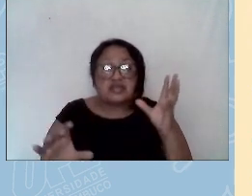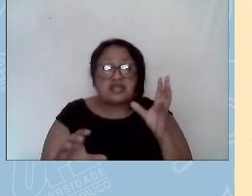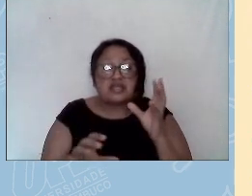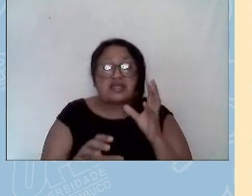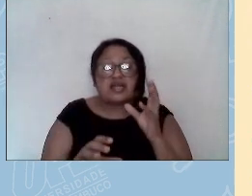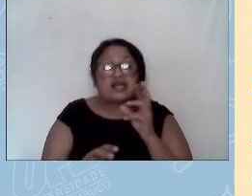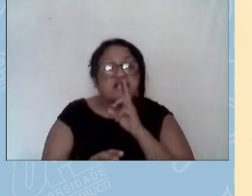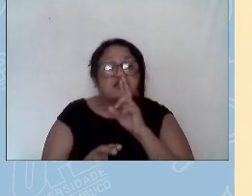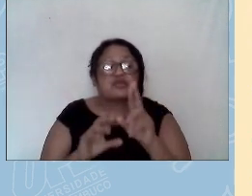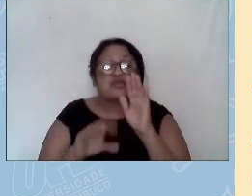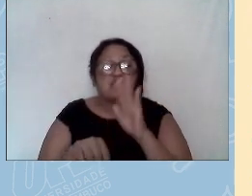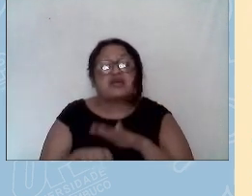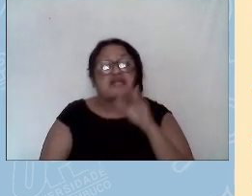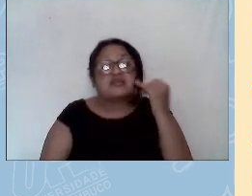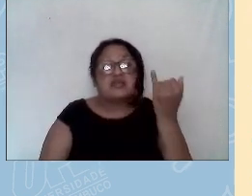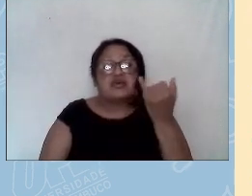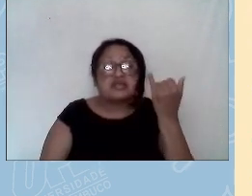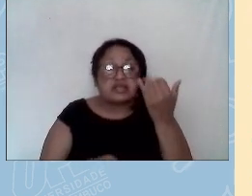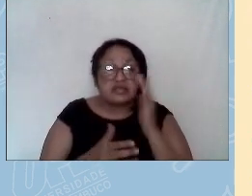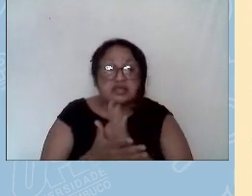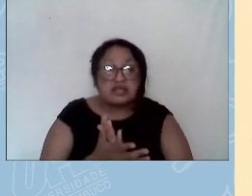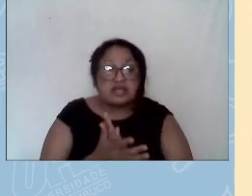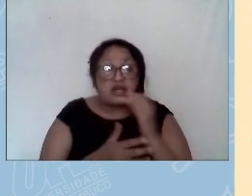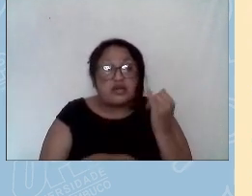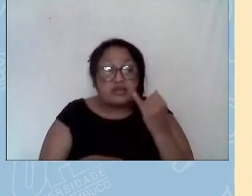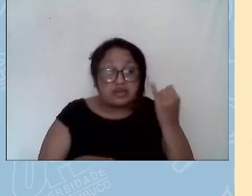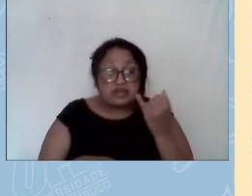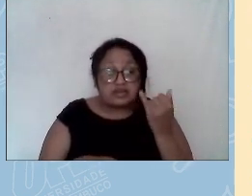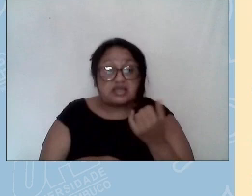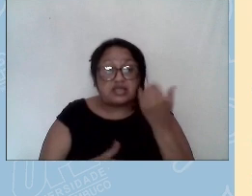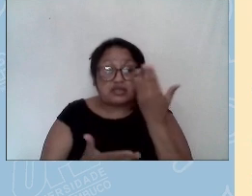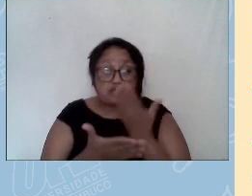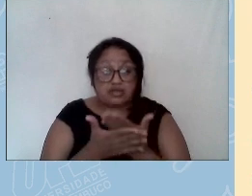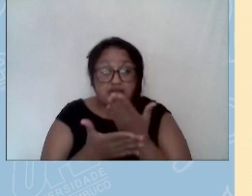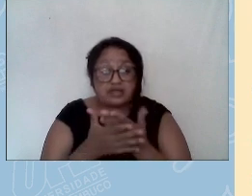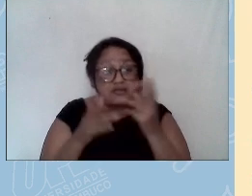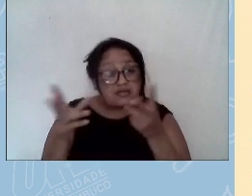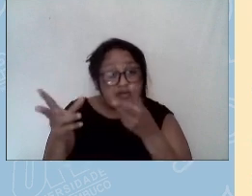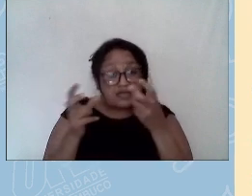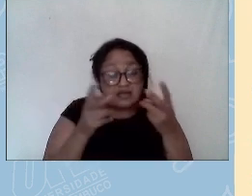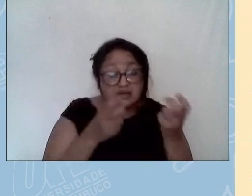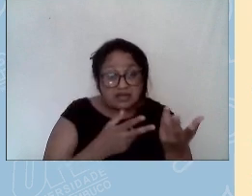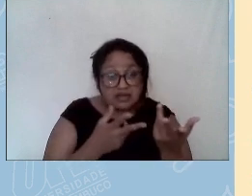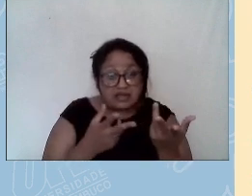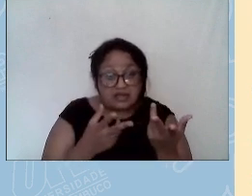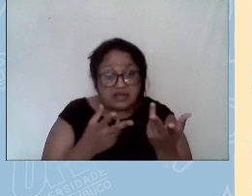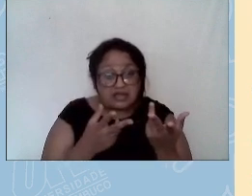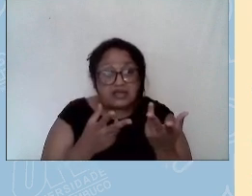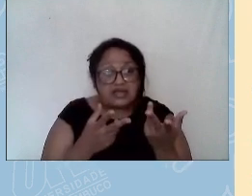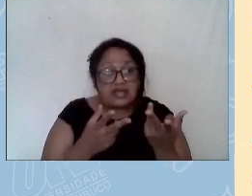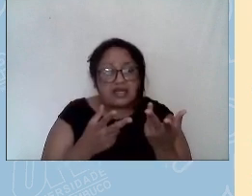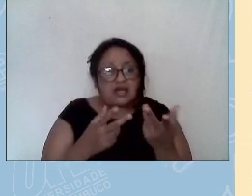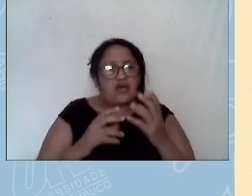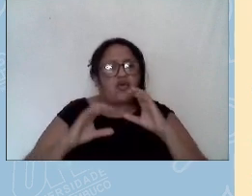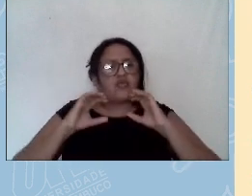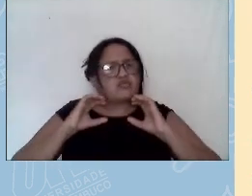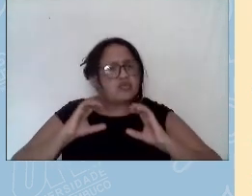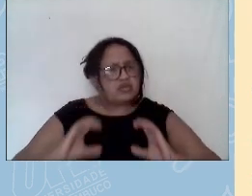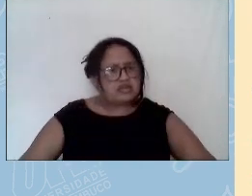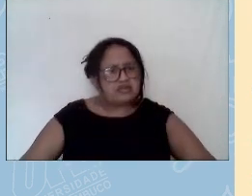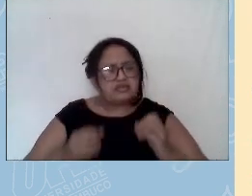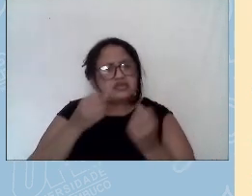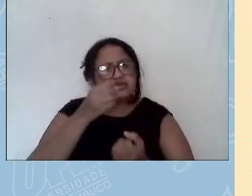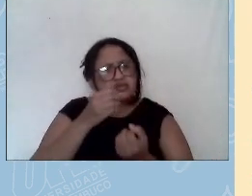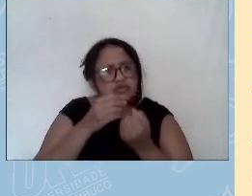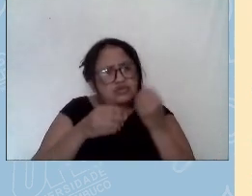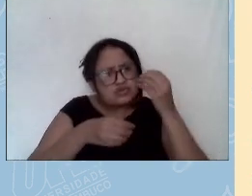importante destacar era importante que o estudante identificasse o padrão de comportamento do plantio quando a gente vai